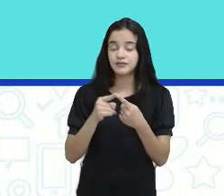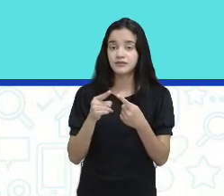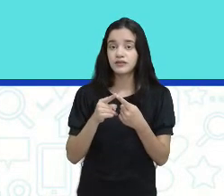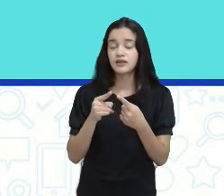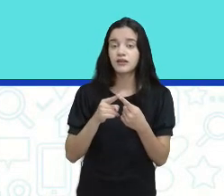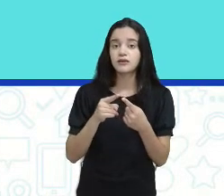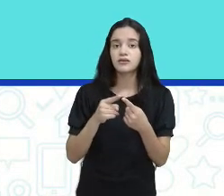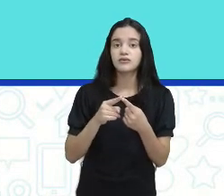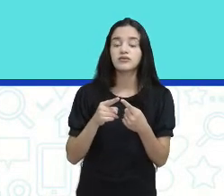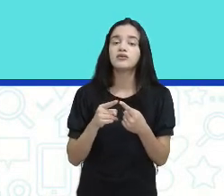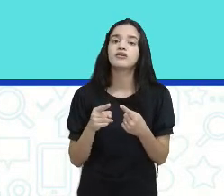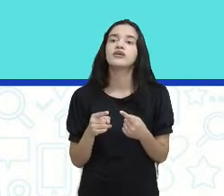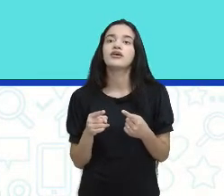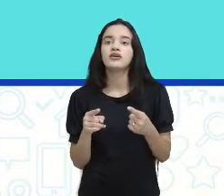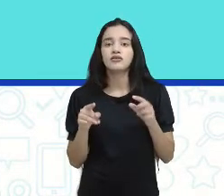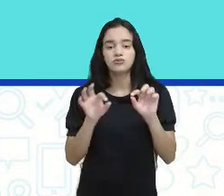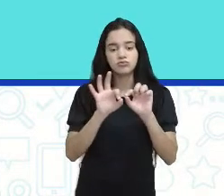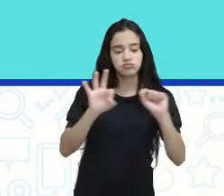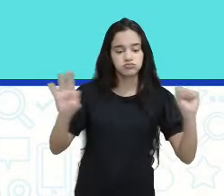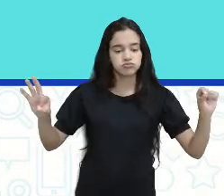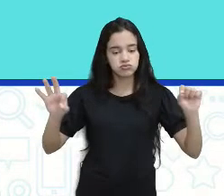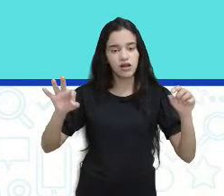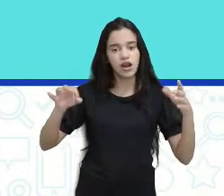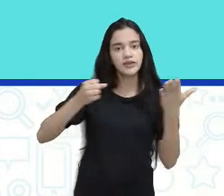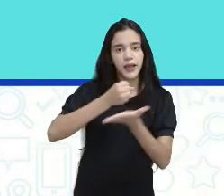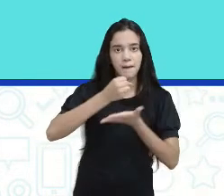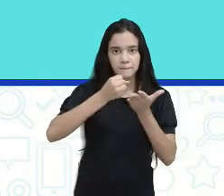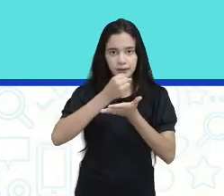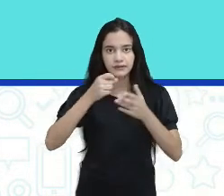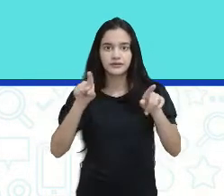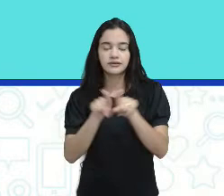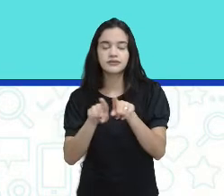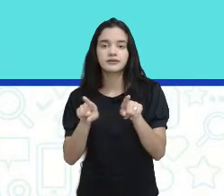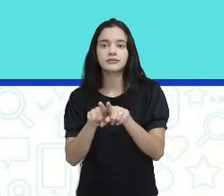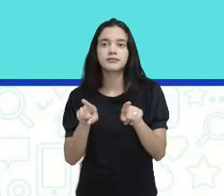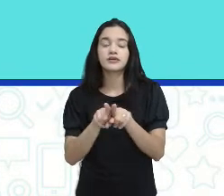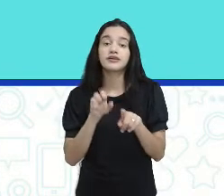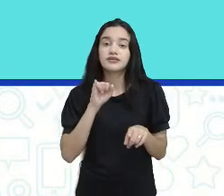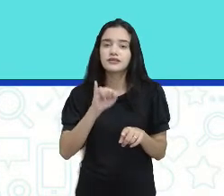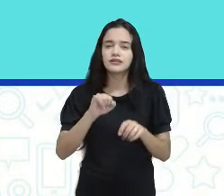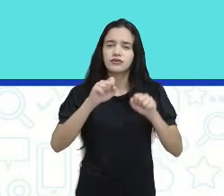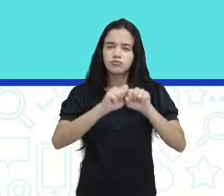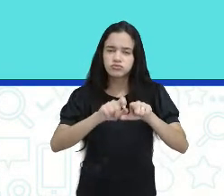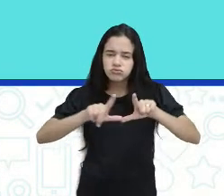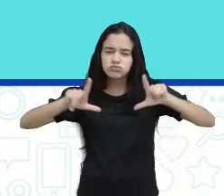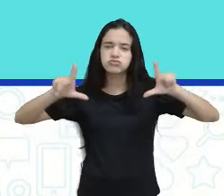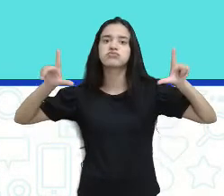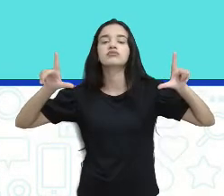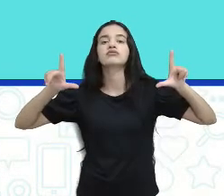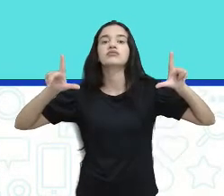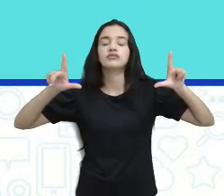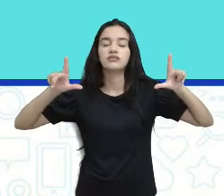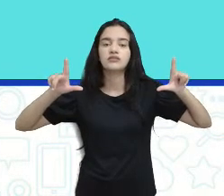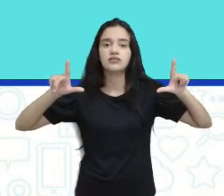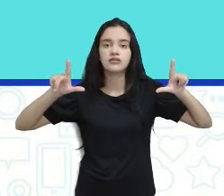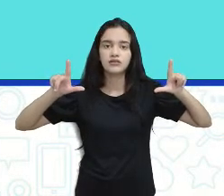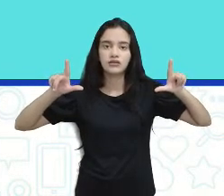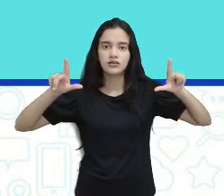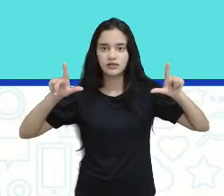e a base, tanto de um lado quanto do outro, Sim. A gente está observando isso. Se a gente ampliar e enxergar a figura como um todo,